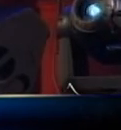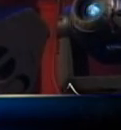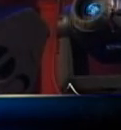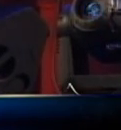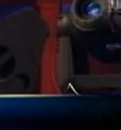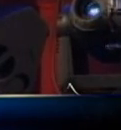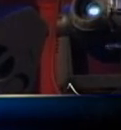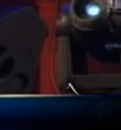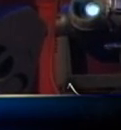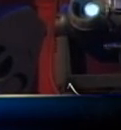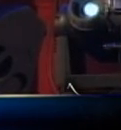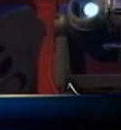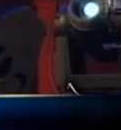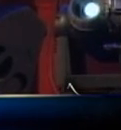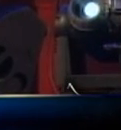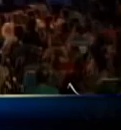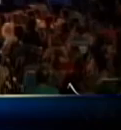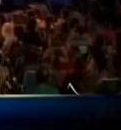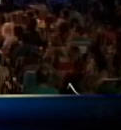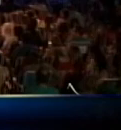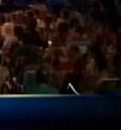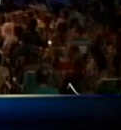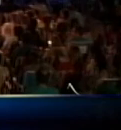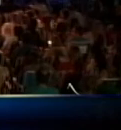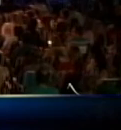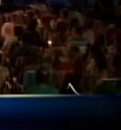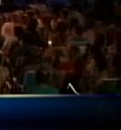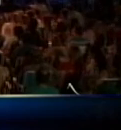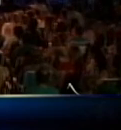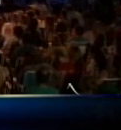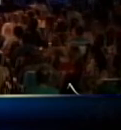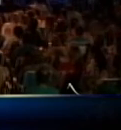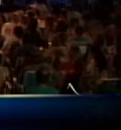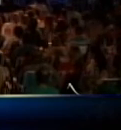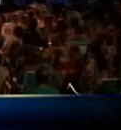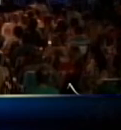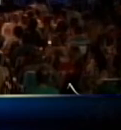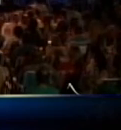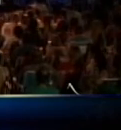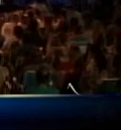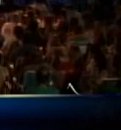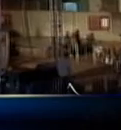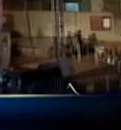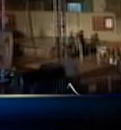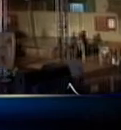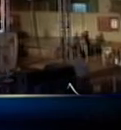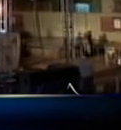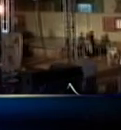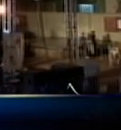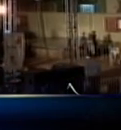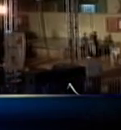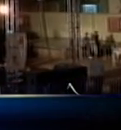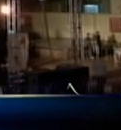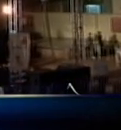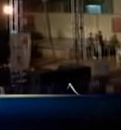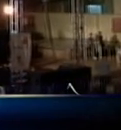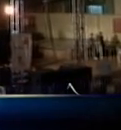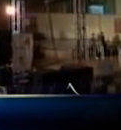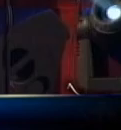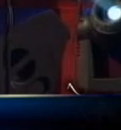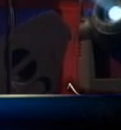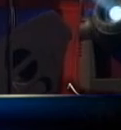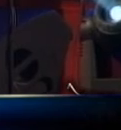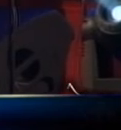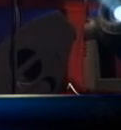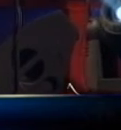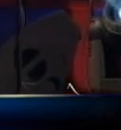Aquece a alma mesmo em invernia, em labaredas queima o coração, pois